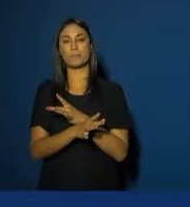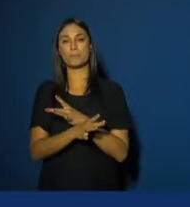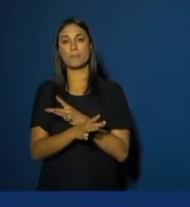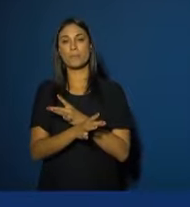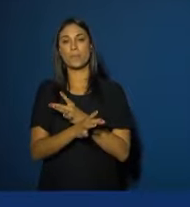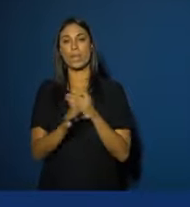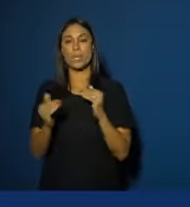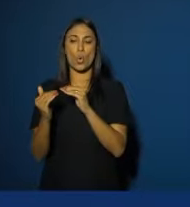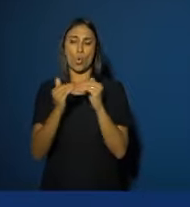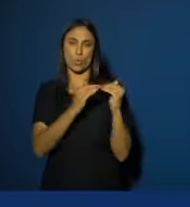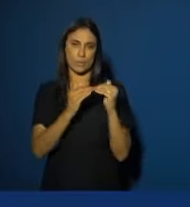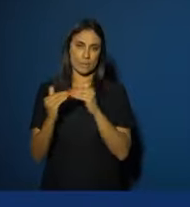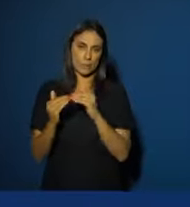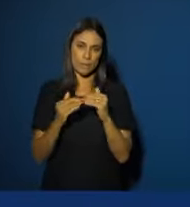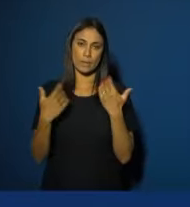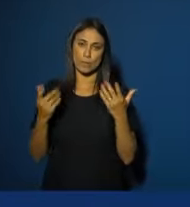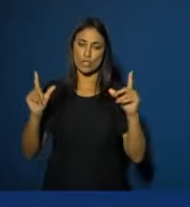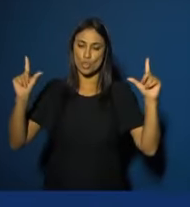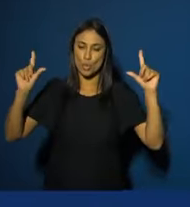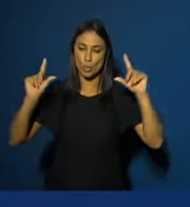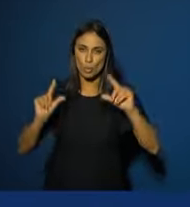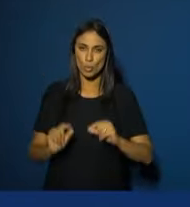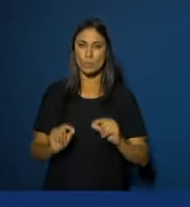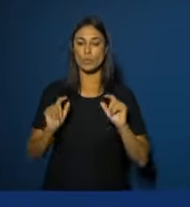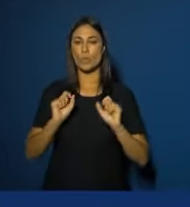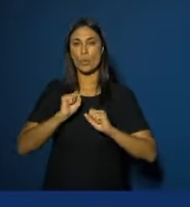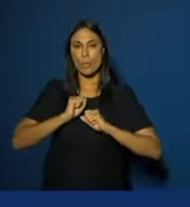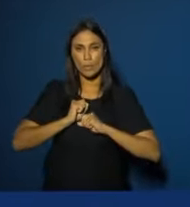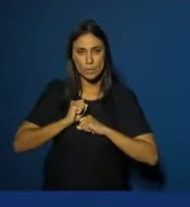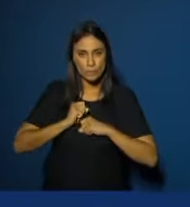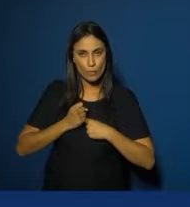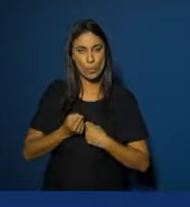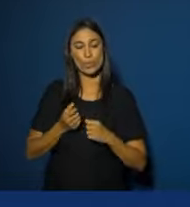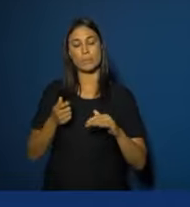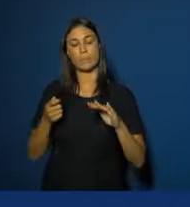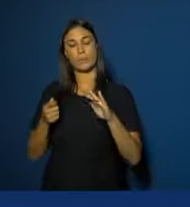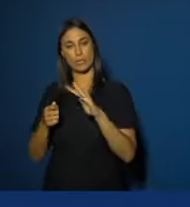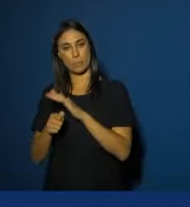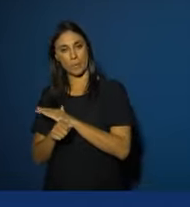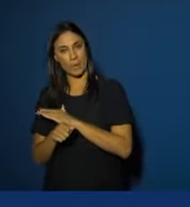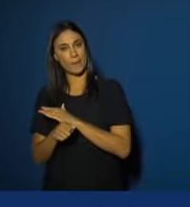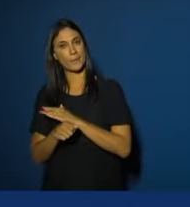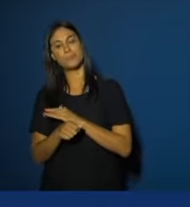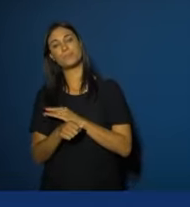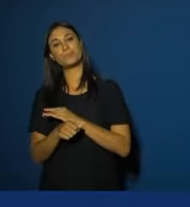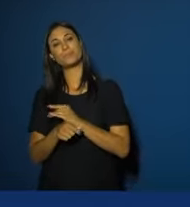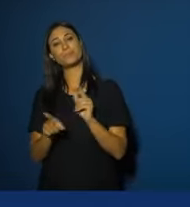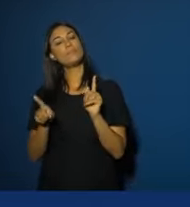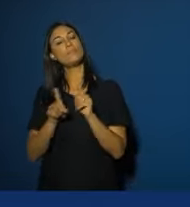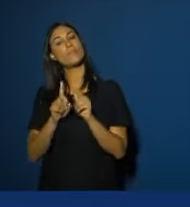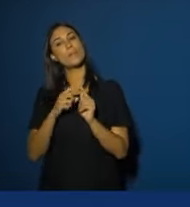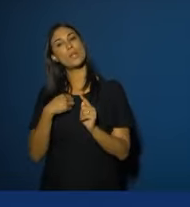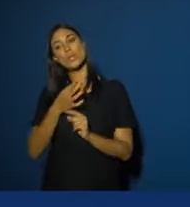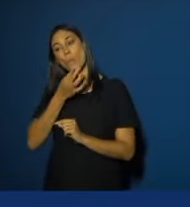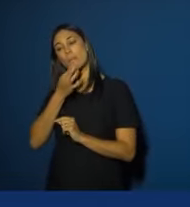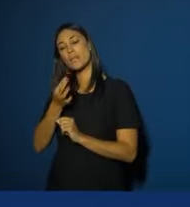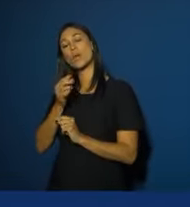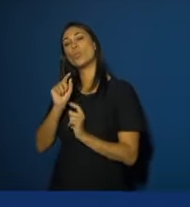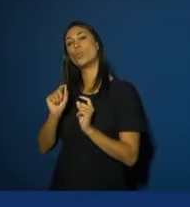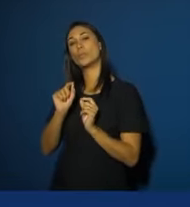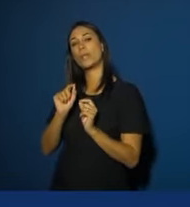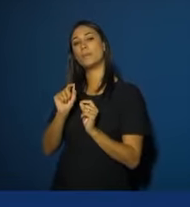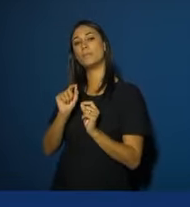concessão. Com isso, a gente diminui um pouco do esforço do investimento e, ao nosso ver,